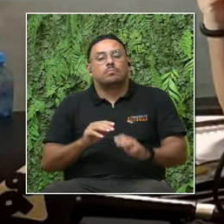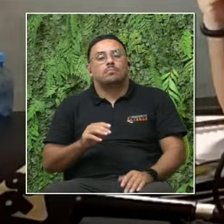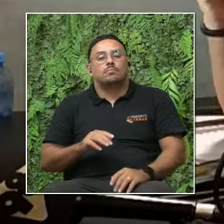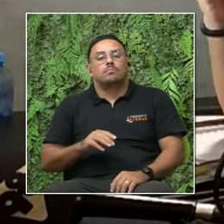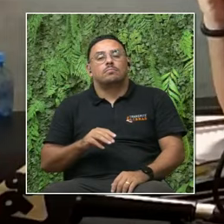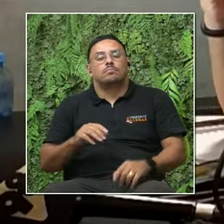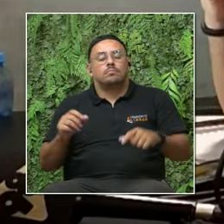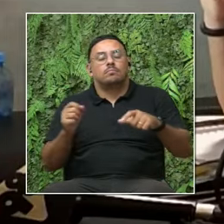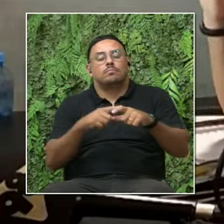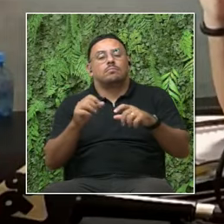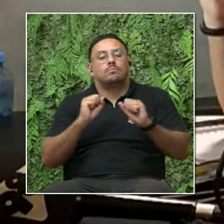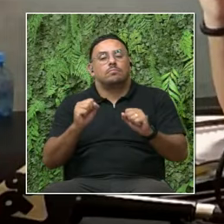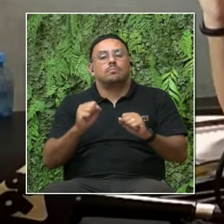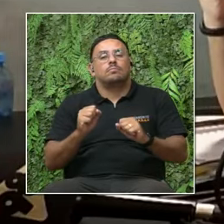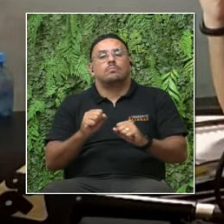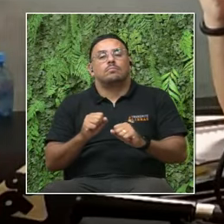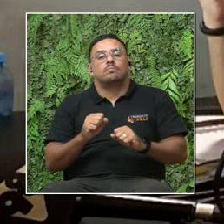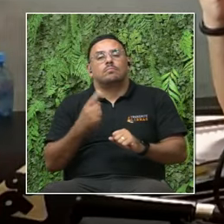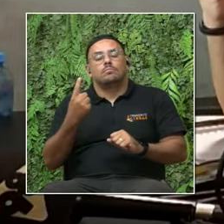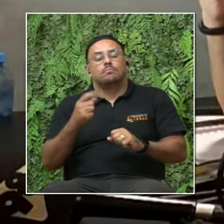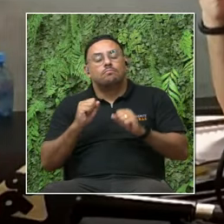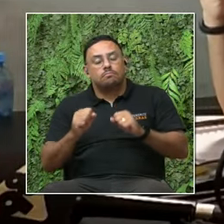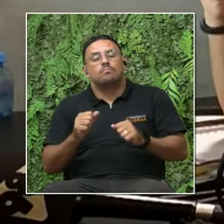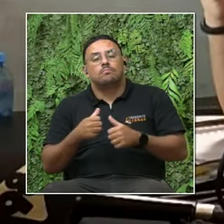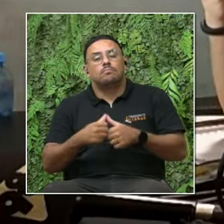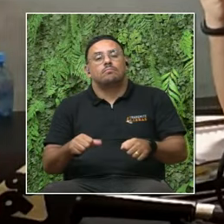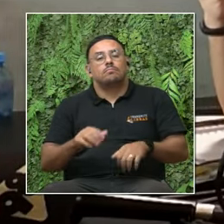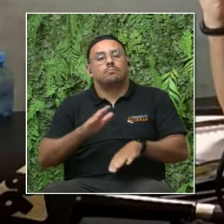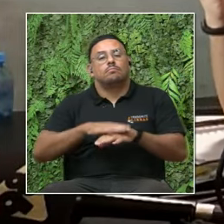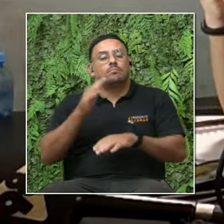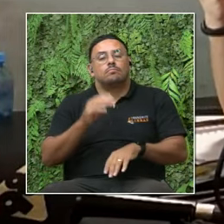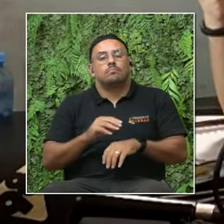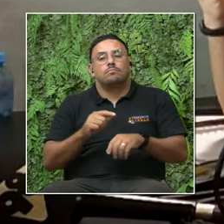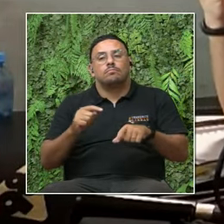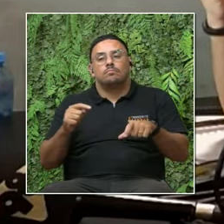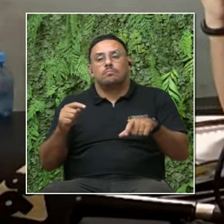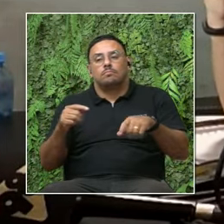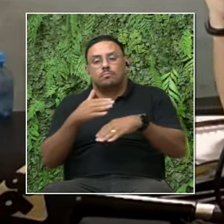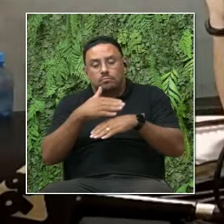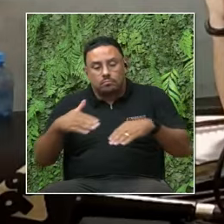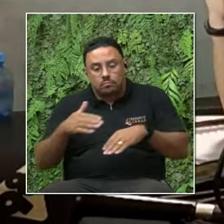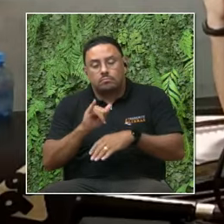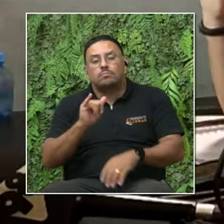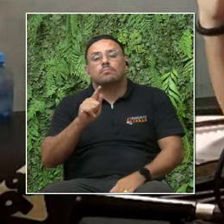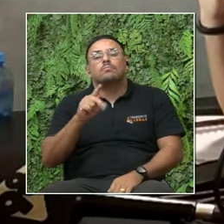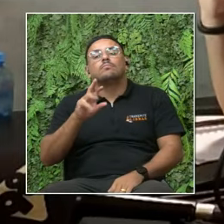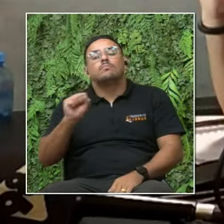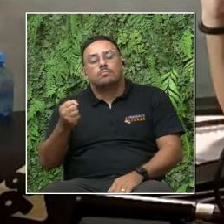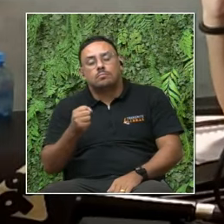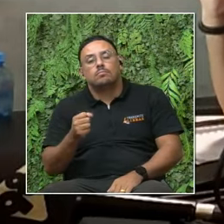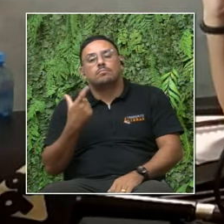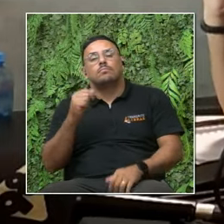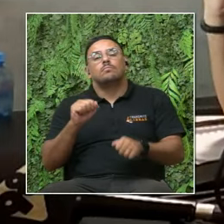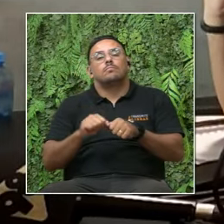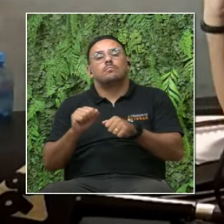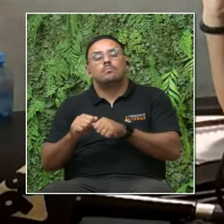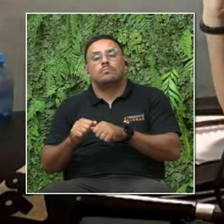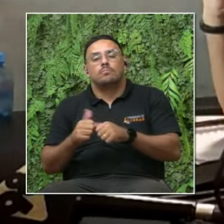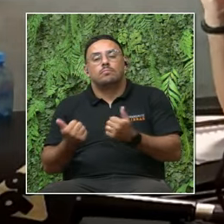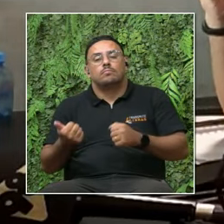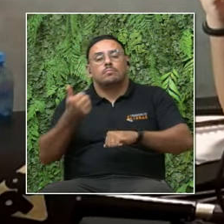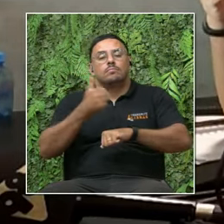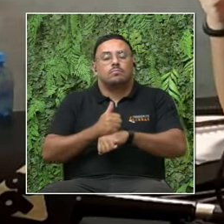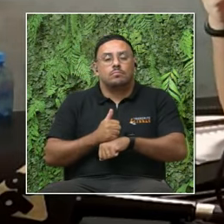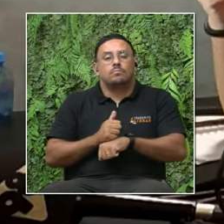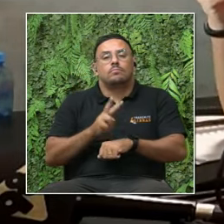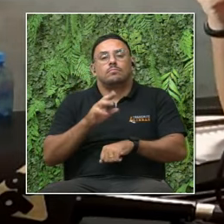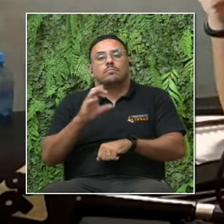meter mais um zagueiro né mais um de ofício o Atlético Pode fechar ainda mais o meio-campo com o Igor Gomes colocar o Igor Gomes para preencher substituir um